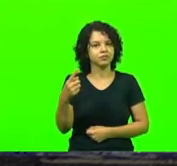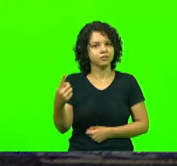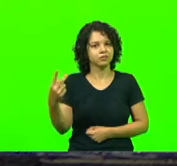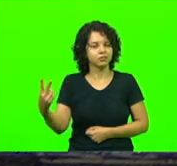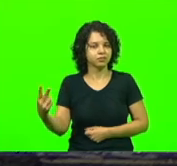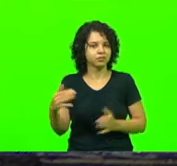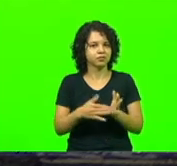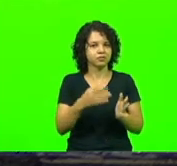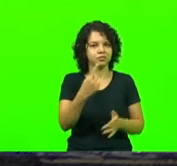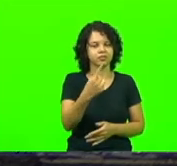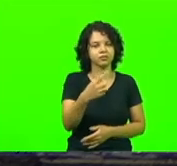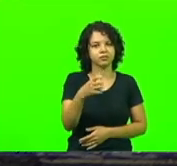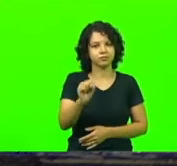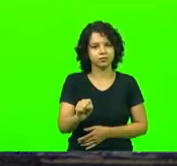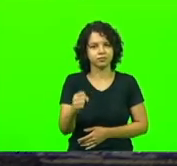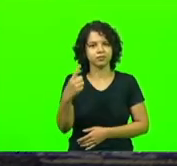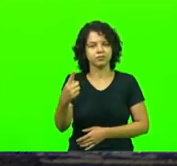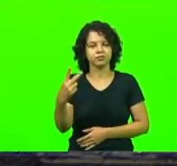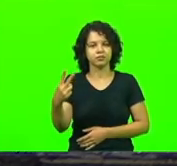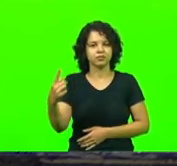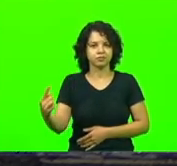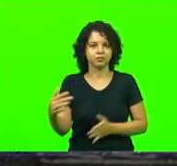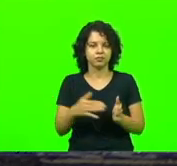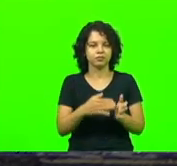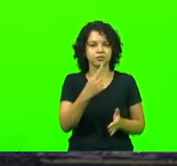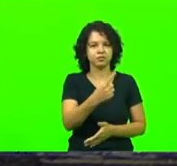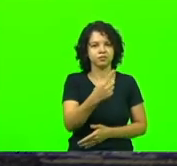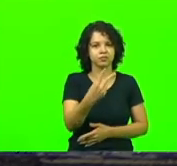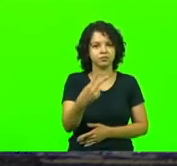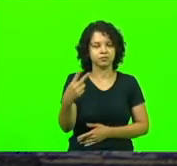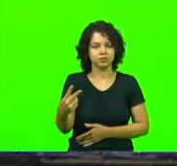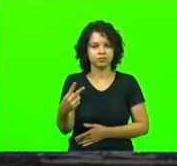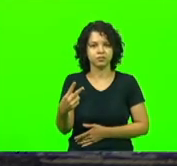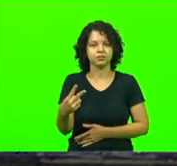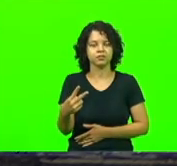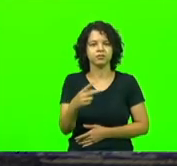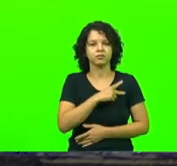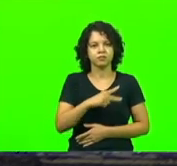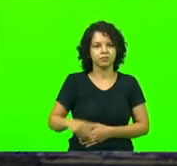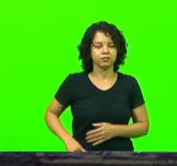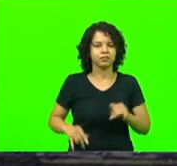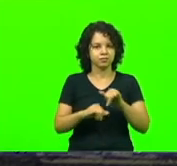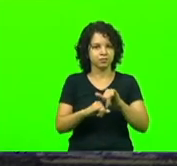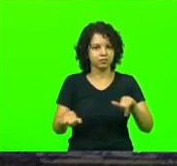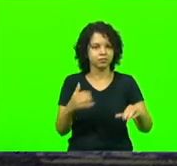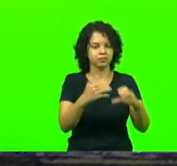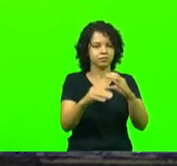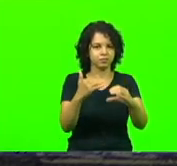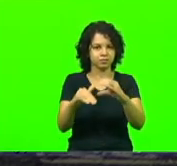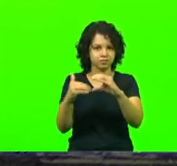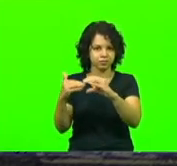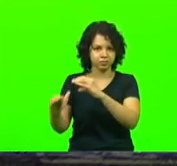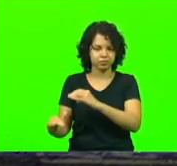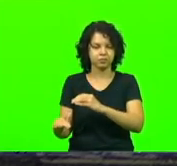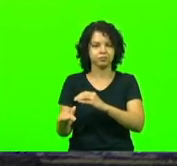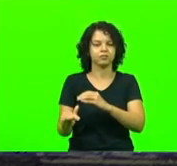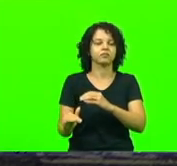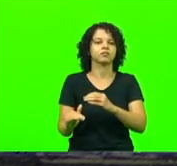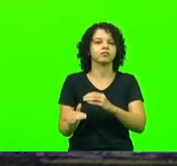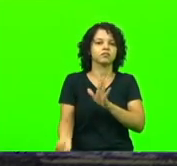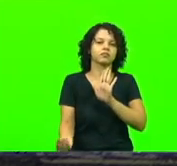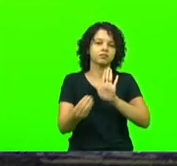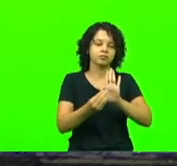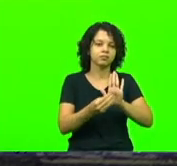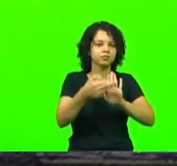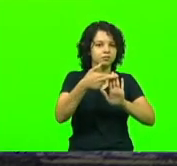121 e 122. Esta presidência comunica que encaminhará aos destinatários, conforme